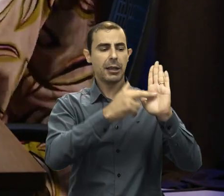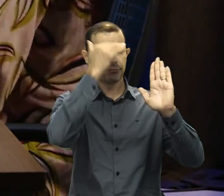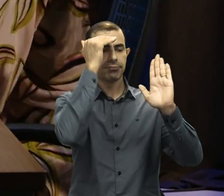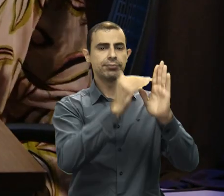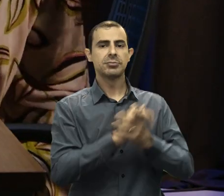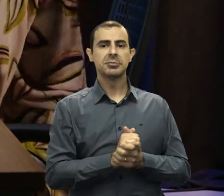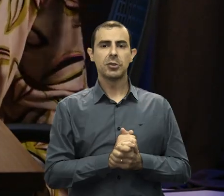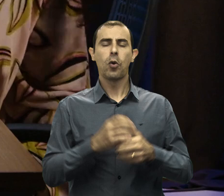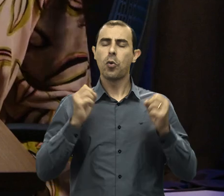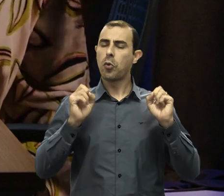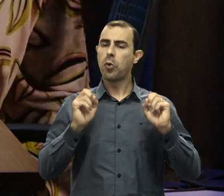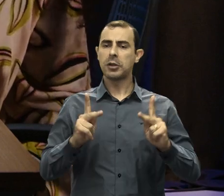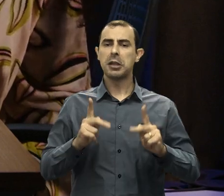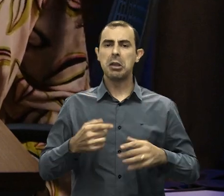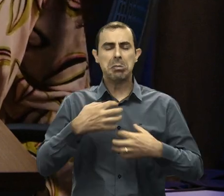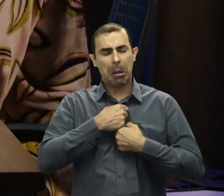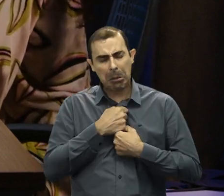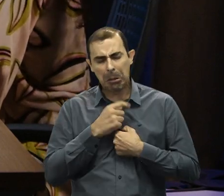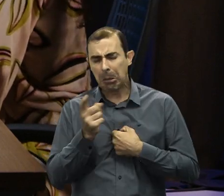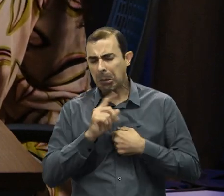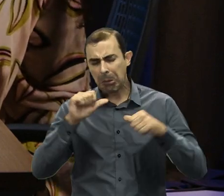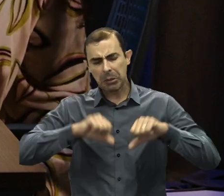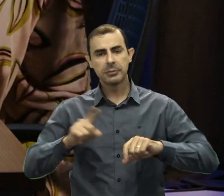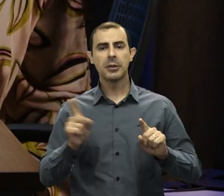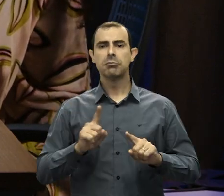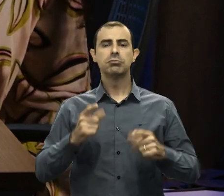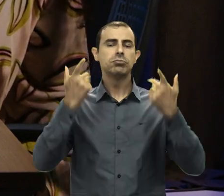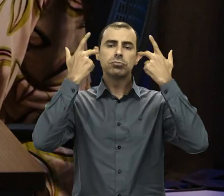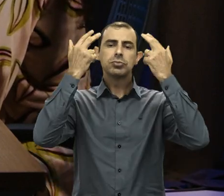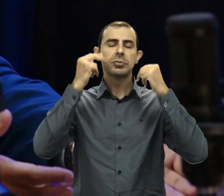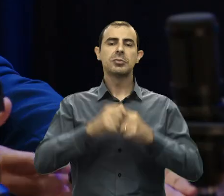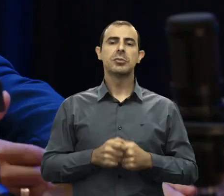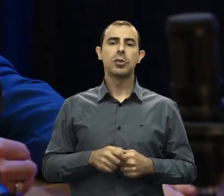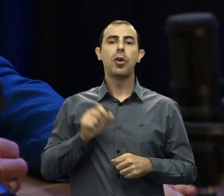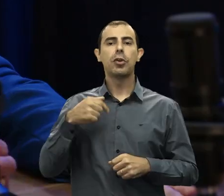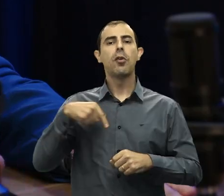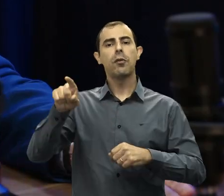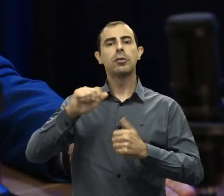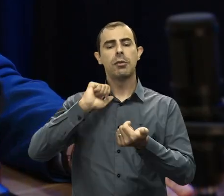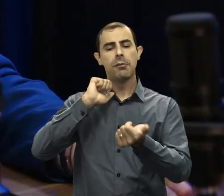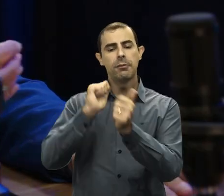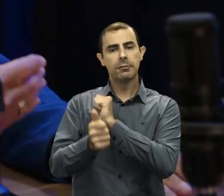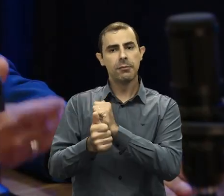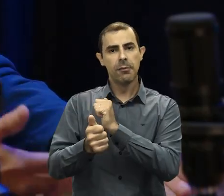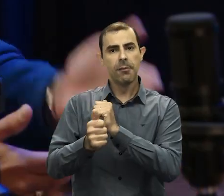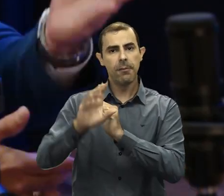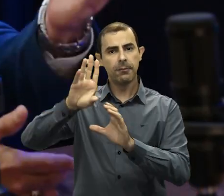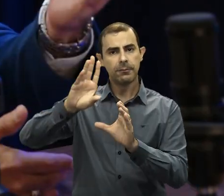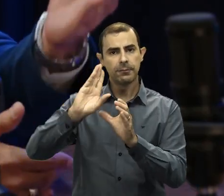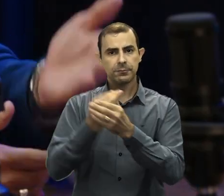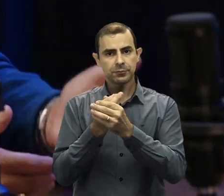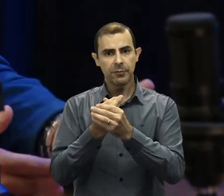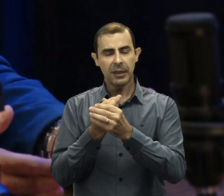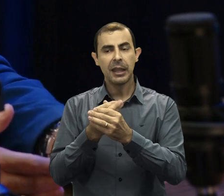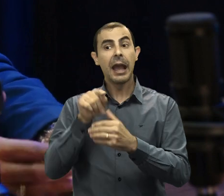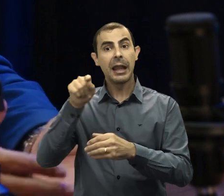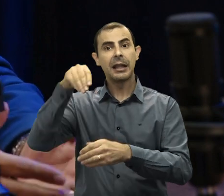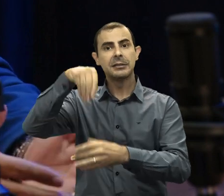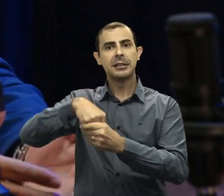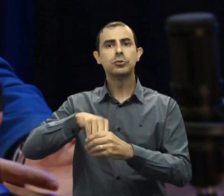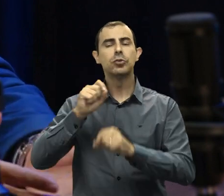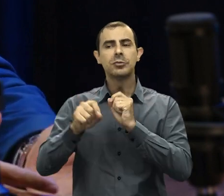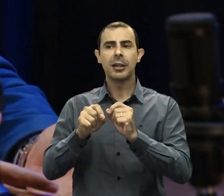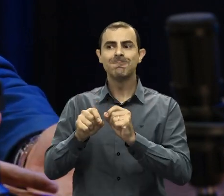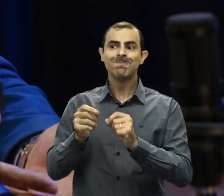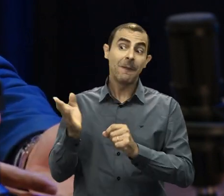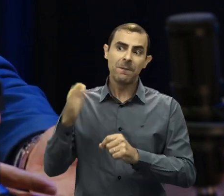encarar, tanto desafios. É que eu voltei, fui para a Fundesporte, aí fui desafiado, como você falou, a